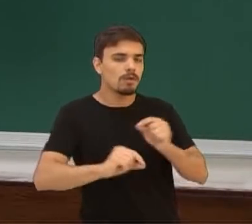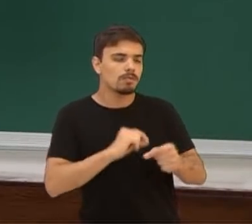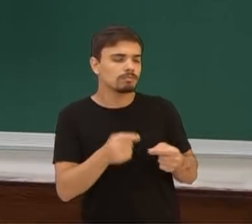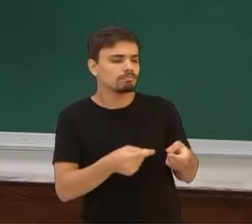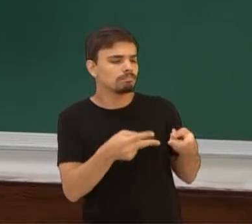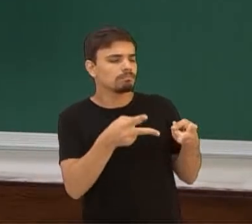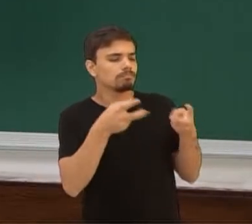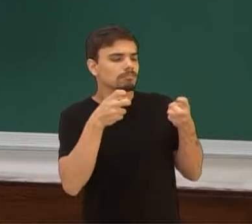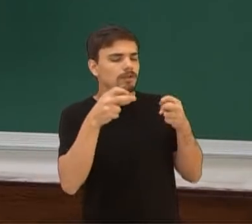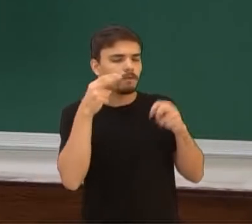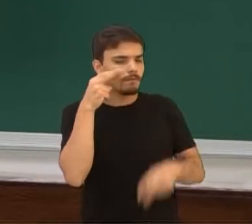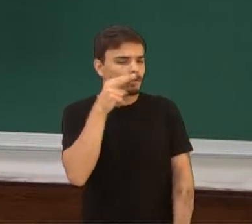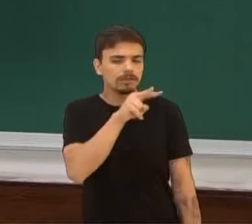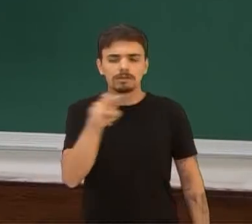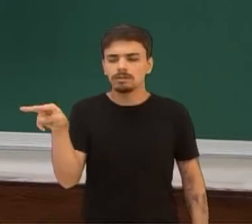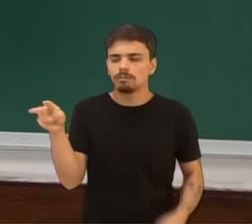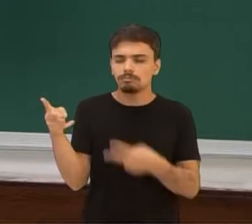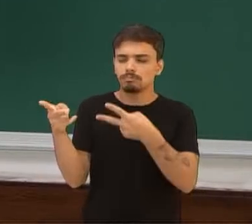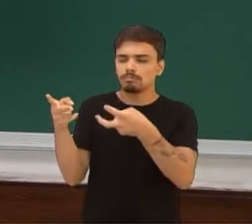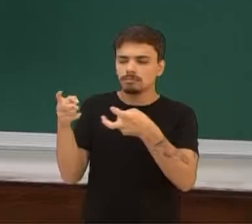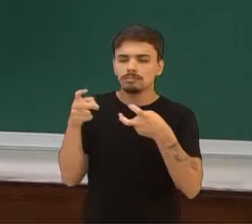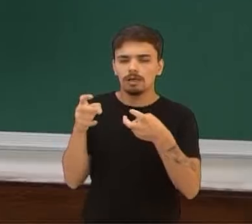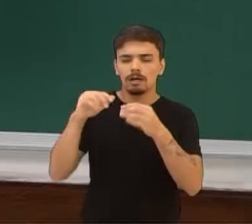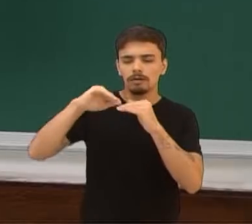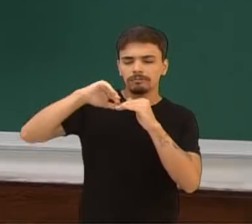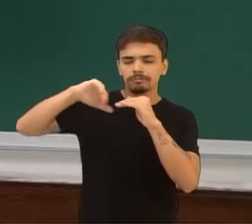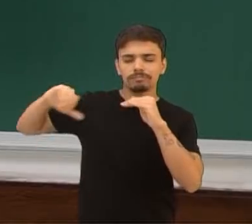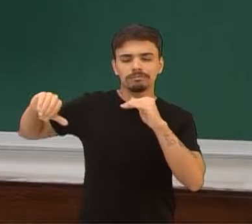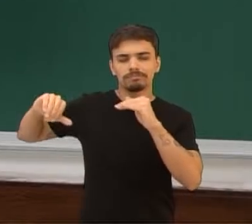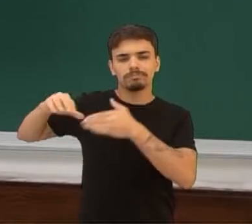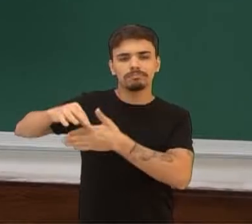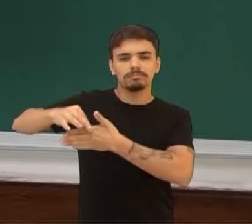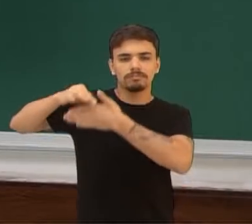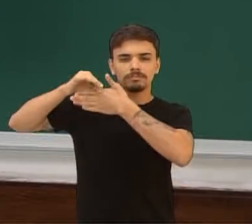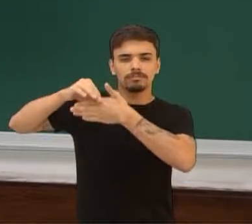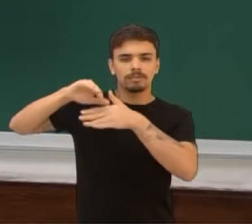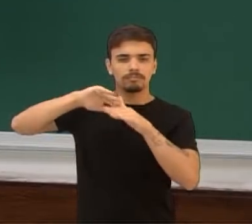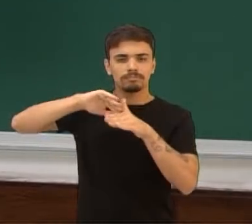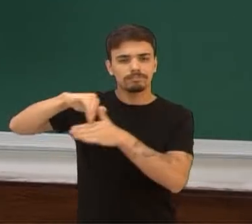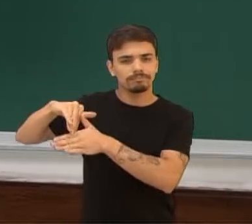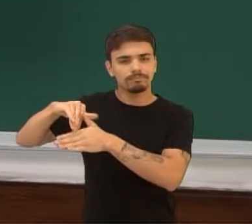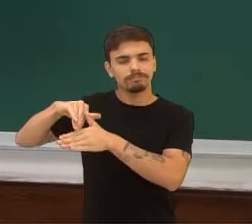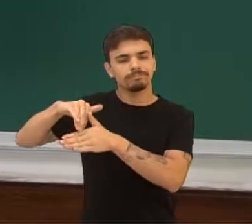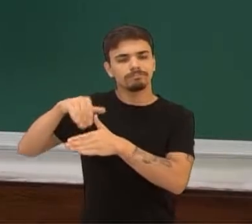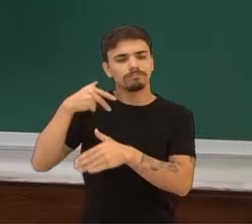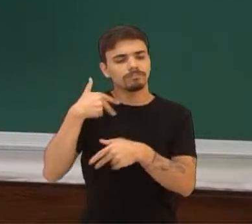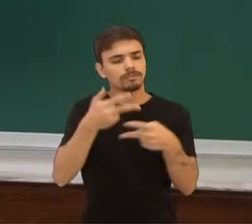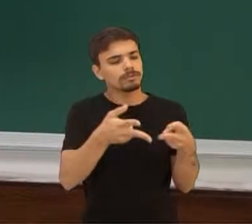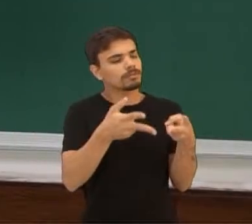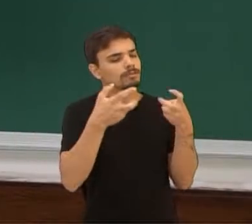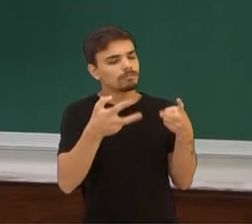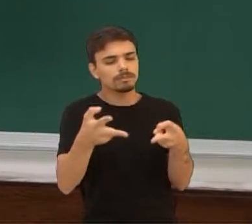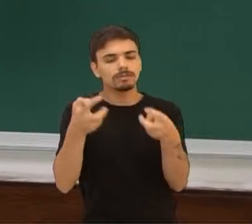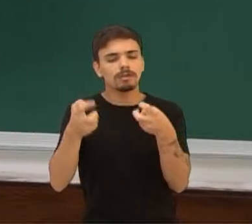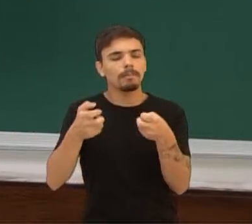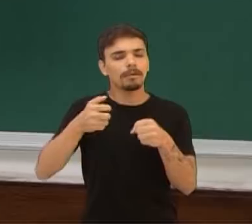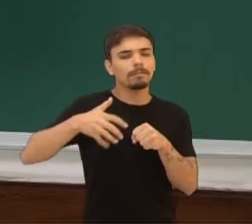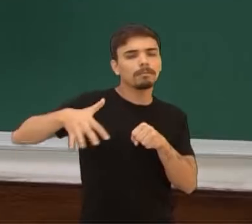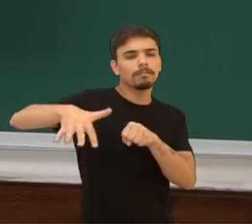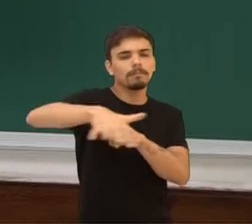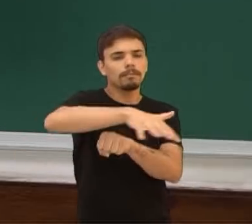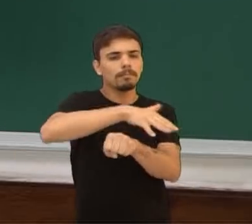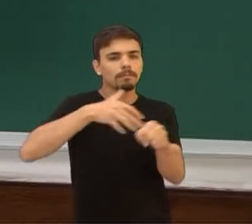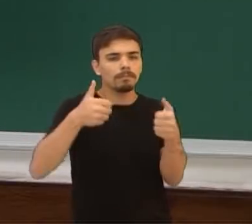olhar dele e tirar um pouco daqueles grandes líderes e eles vão ver quem é que está ali ao